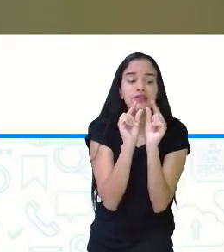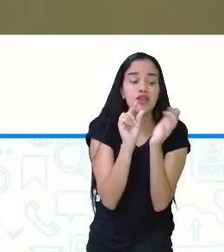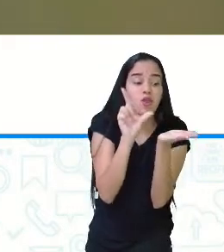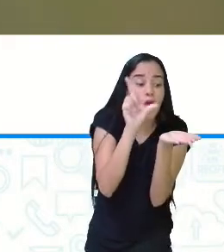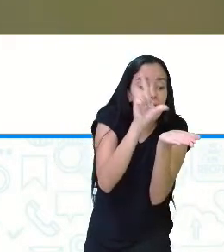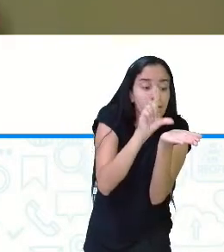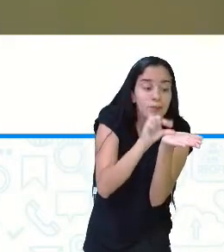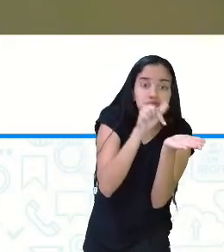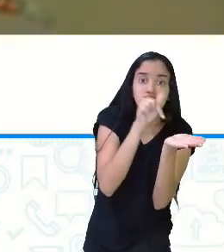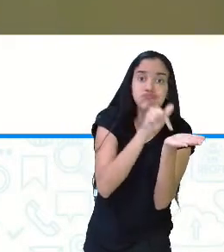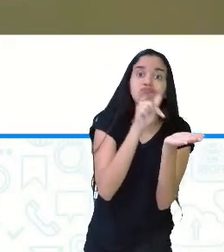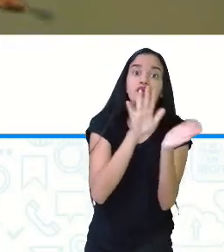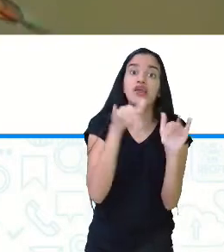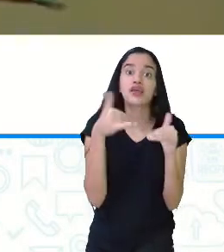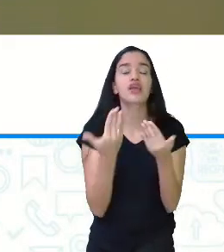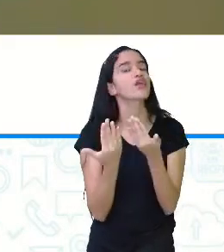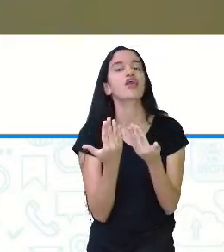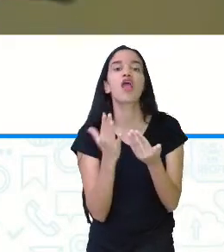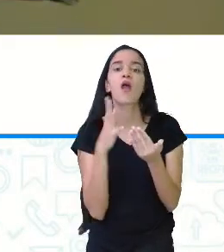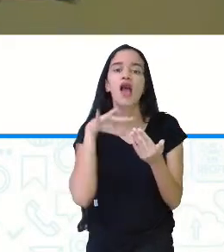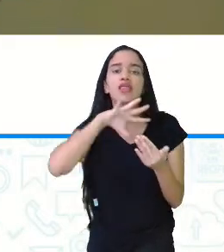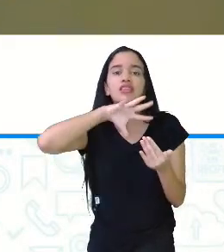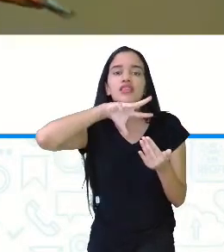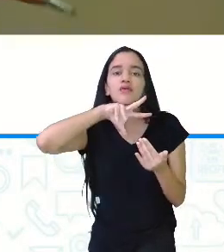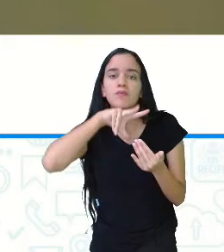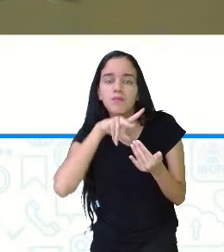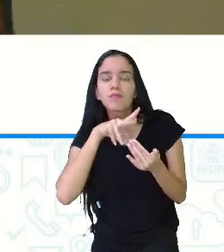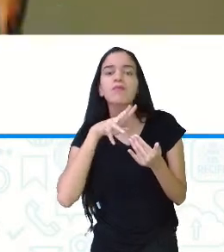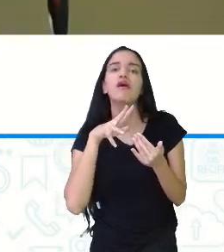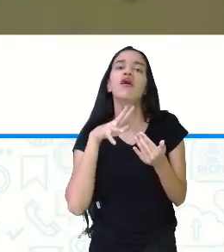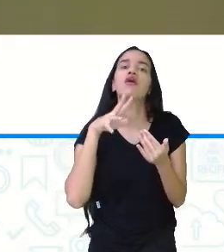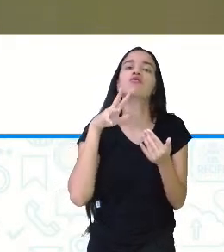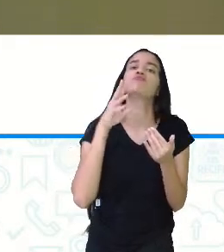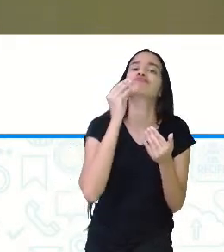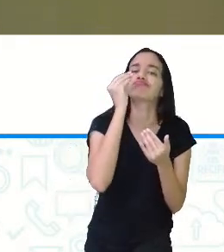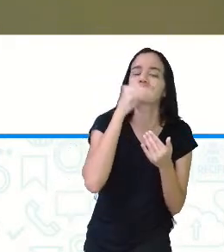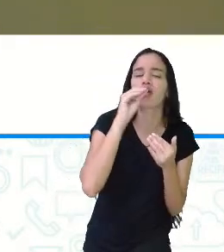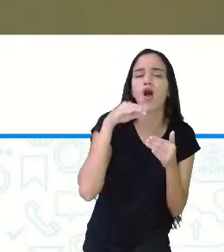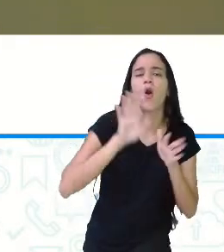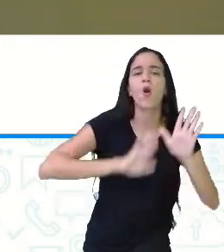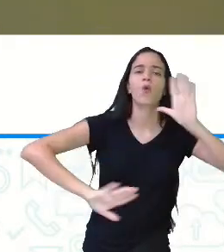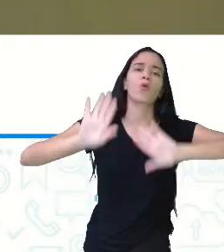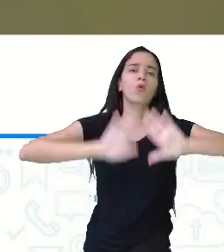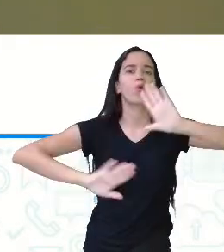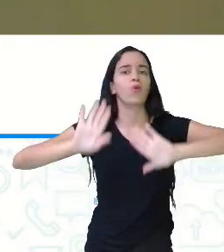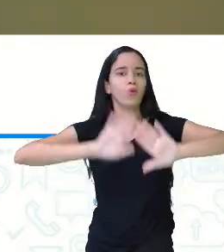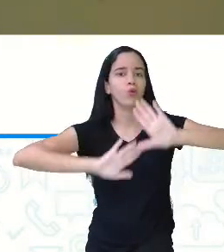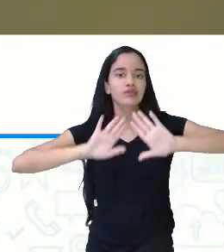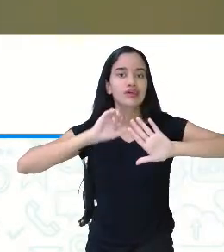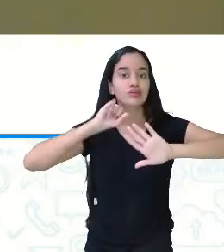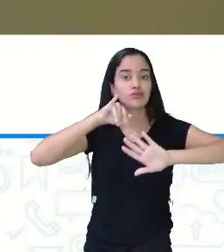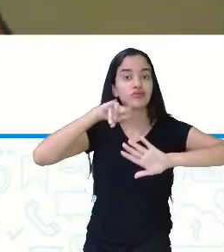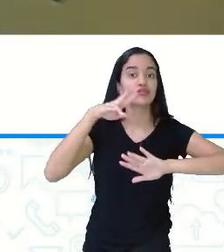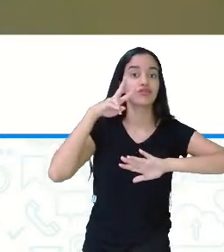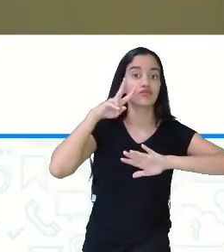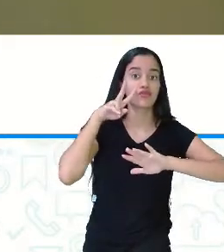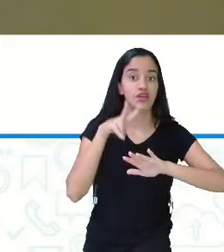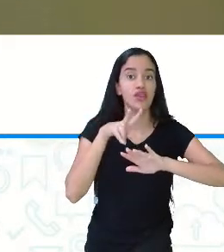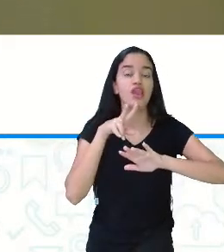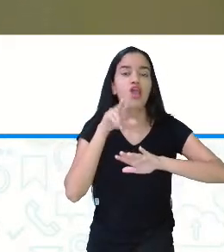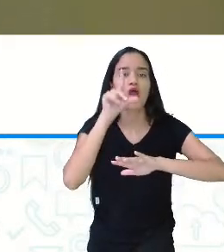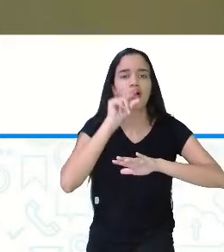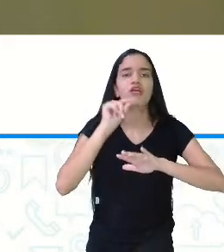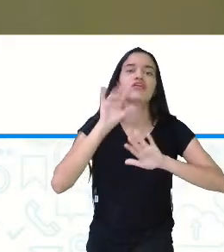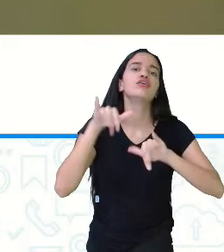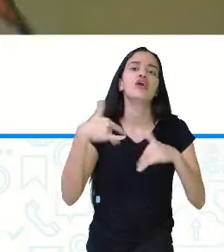sua mão. Ele é um animal muito delicado. Eu peço para vocês tomarem cuidado se vocês verem um beija-florzinho aí